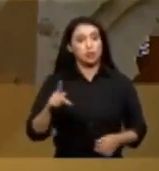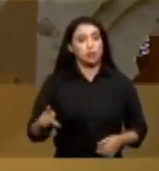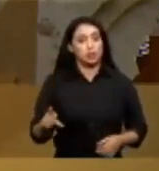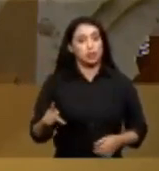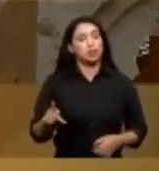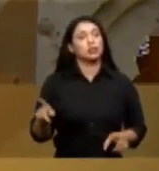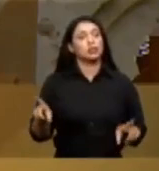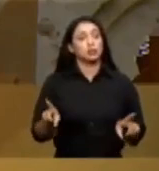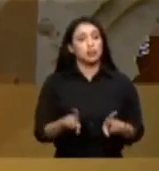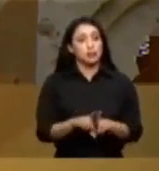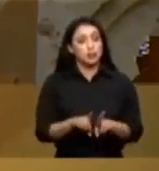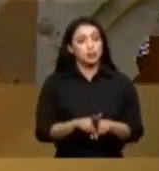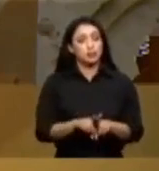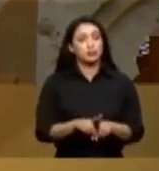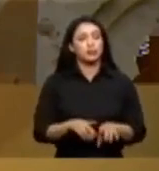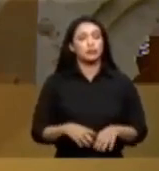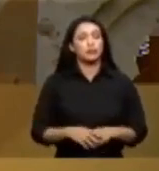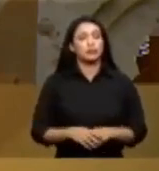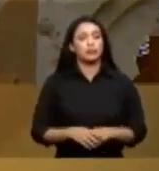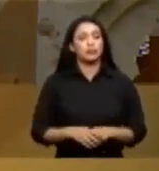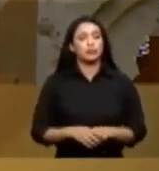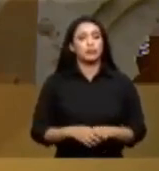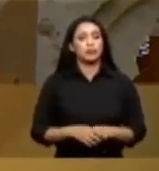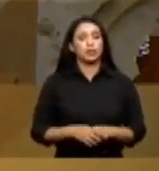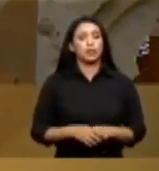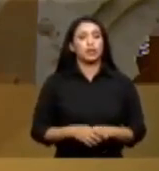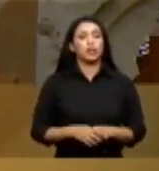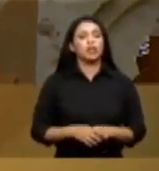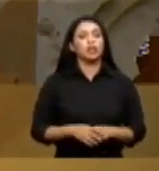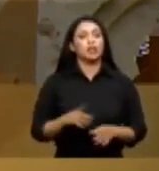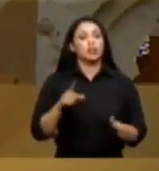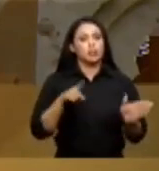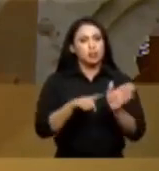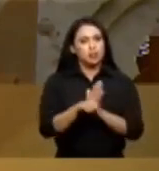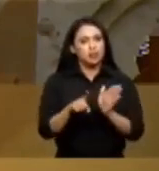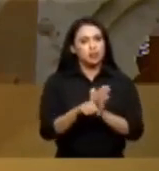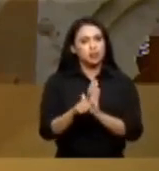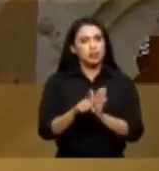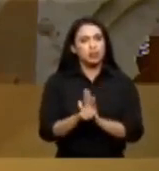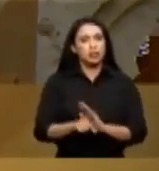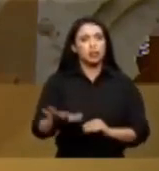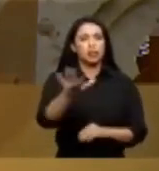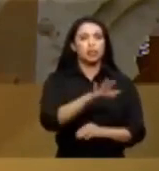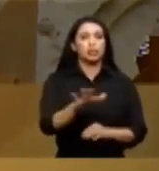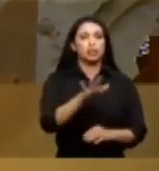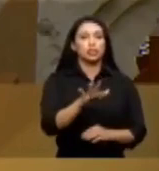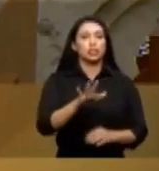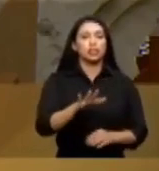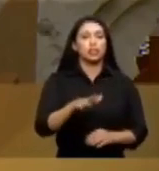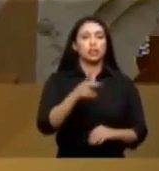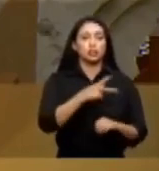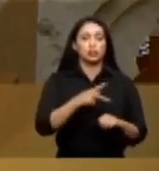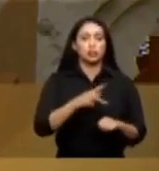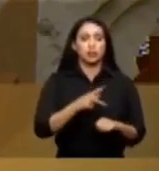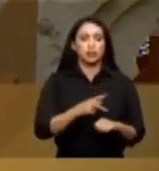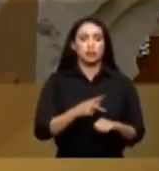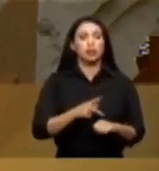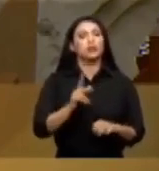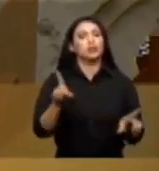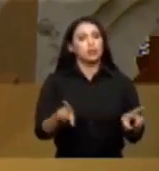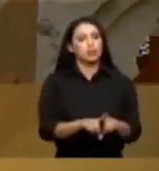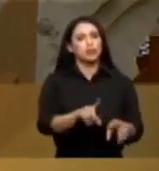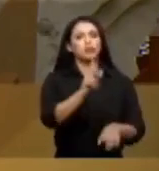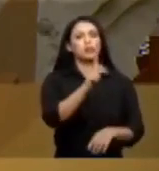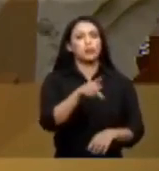República e, interinamente, consultor-geral da República em distintas ocasiões. Foi ainda professor de